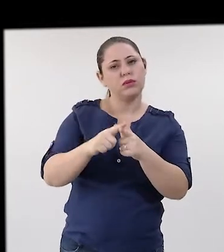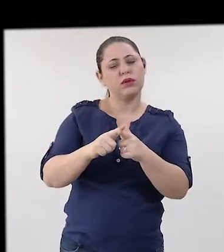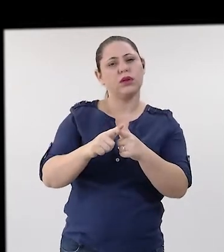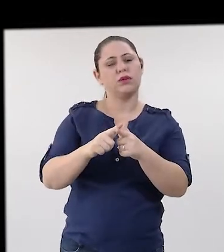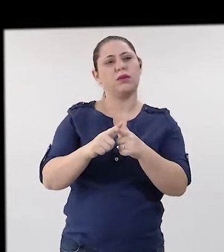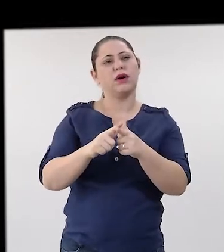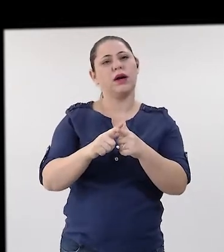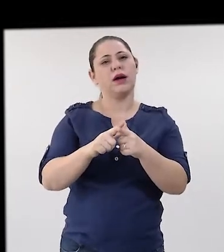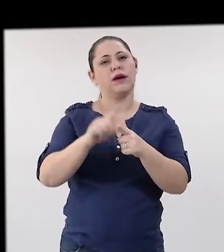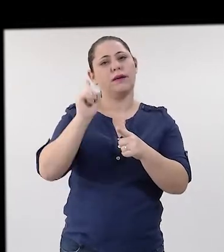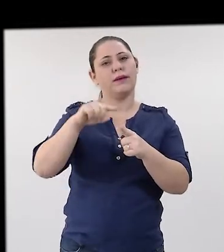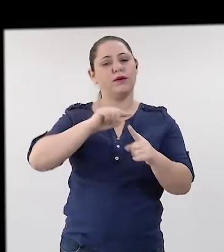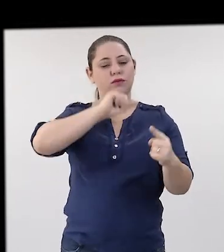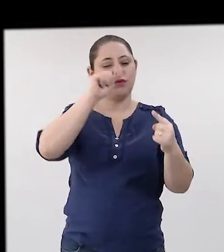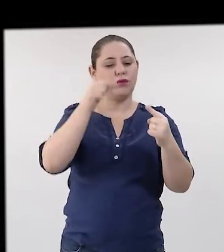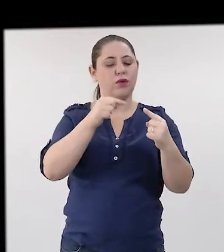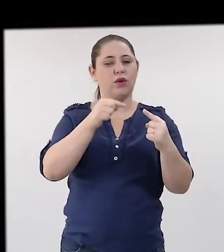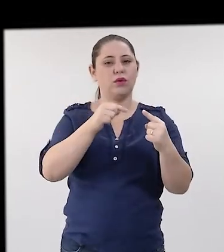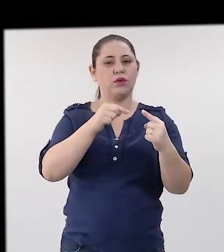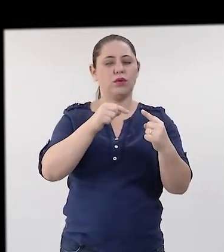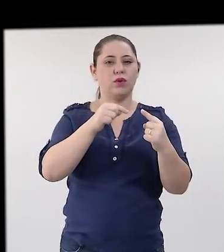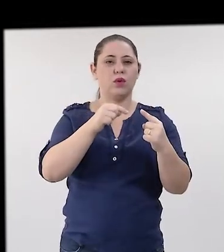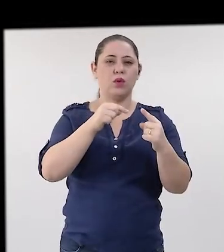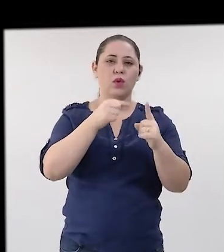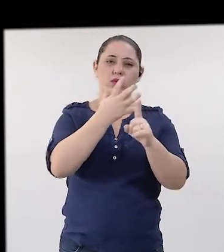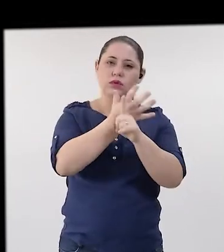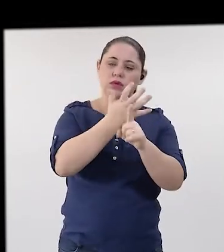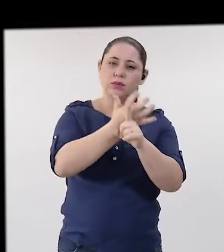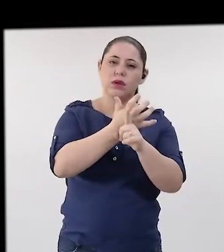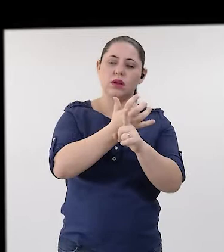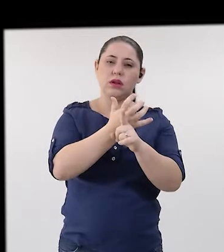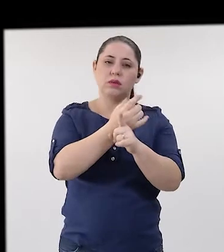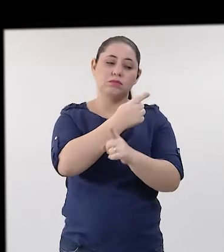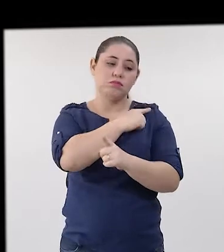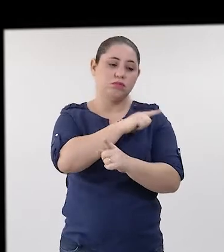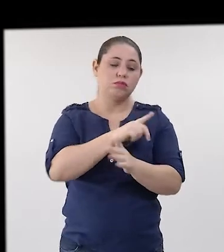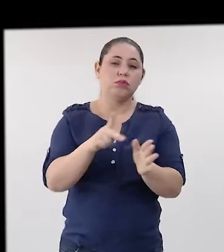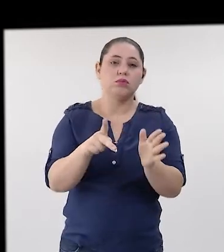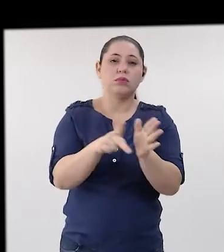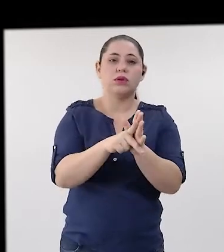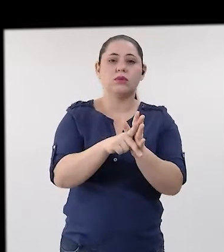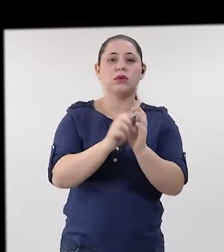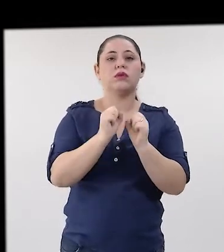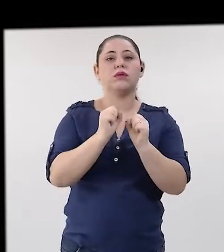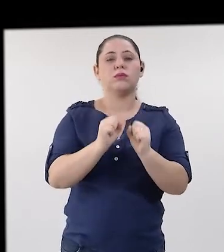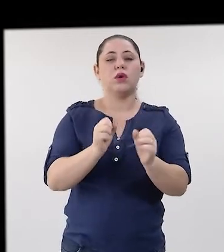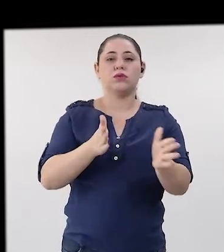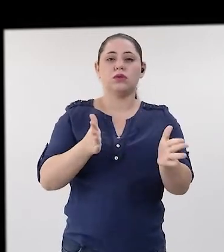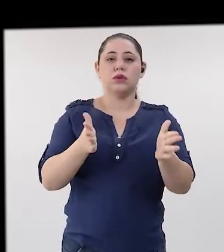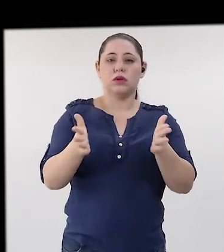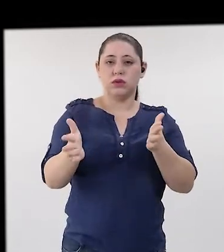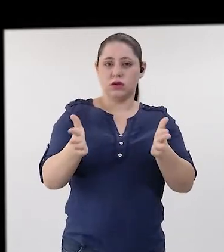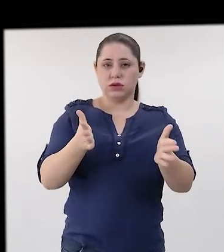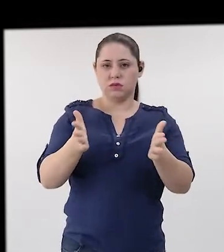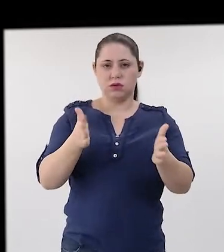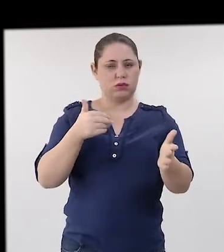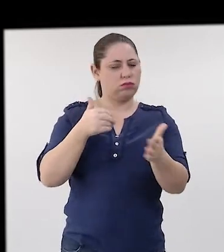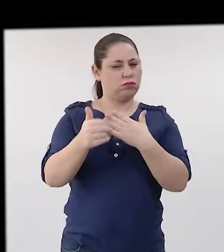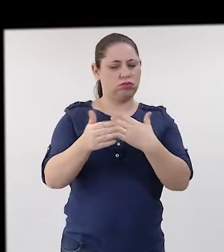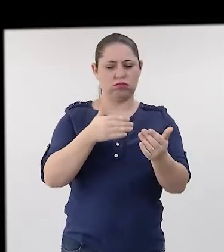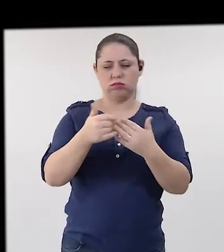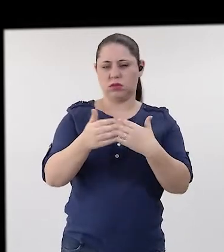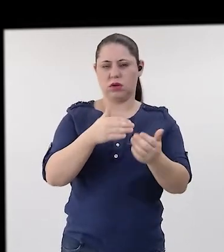maioria dos problemas vão estar voltados para conteúdos que eles veem durante esse período, e ele pode estar